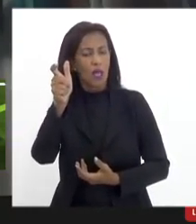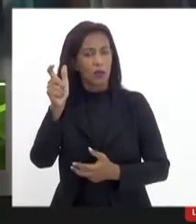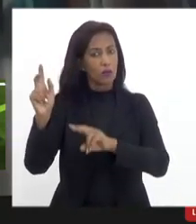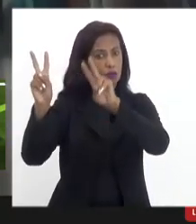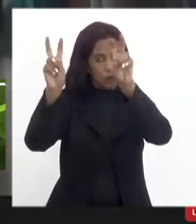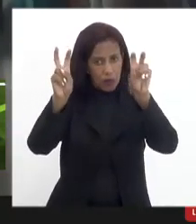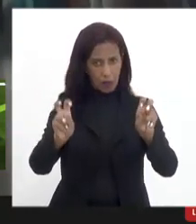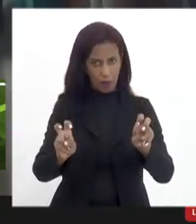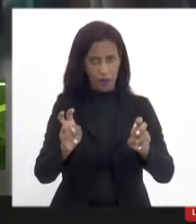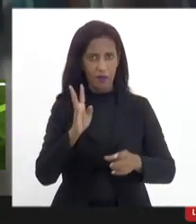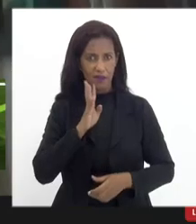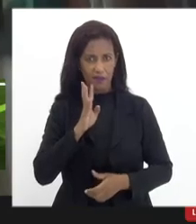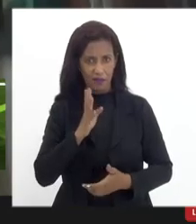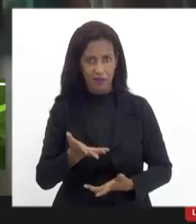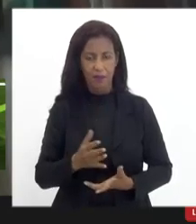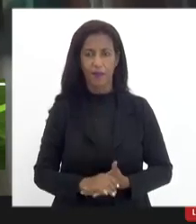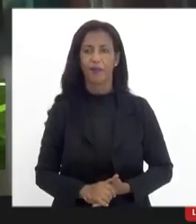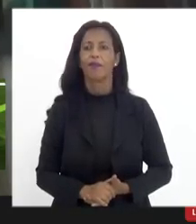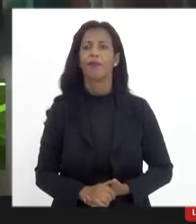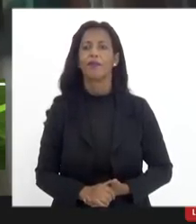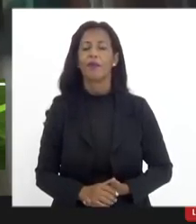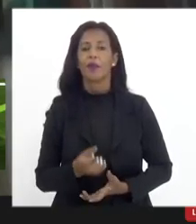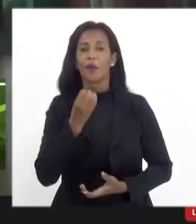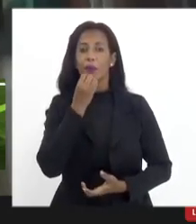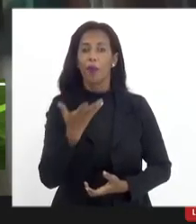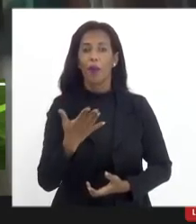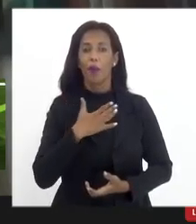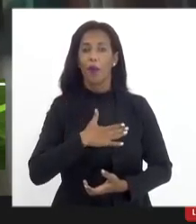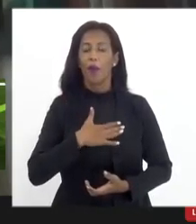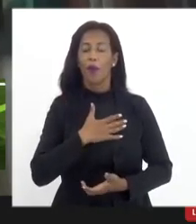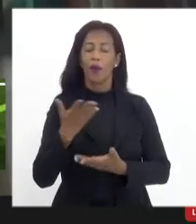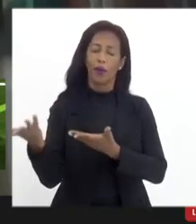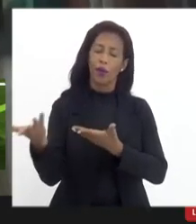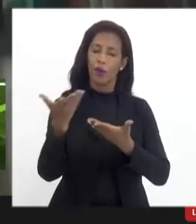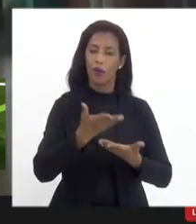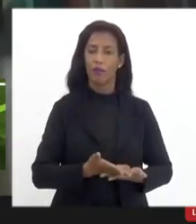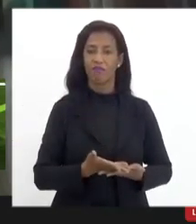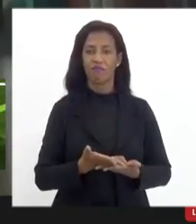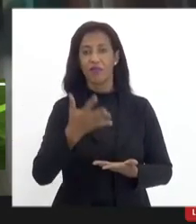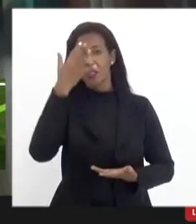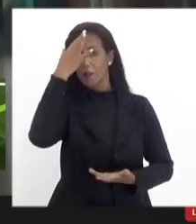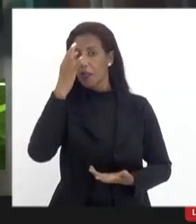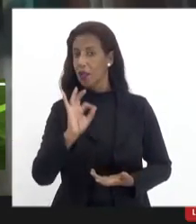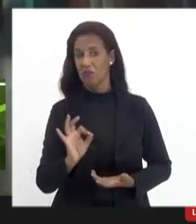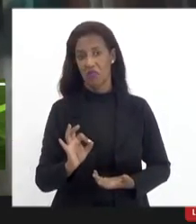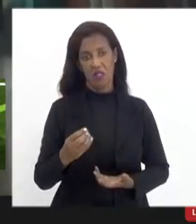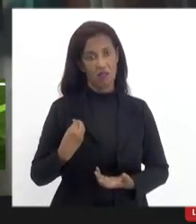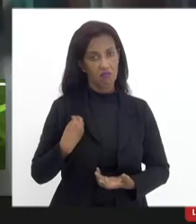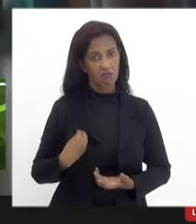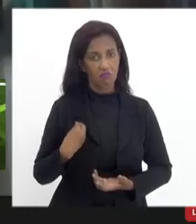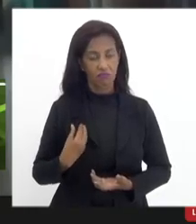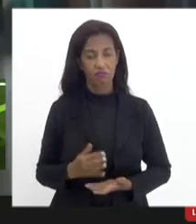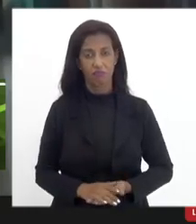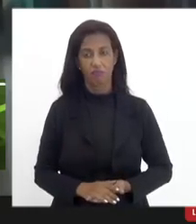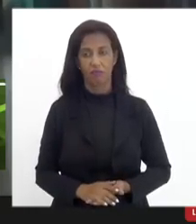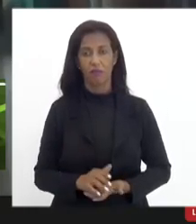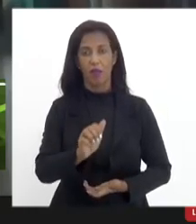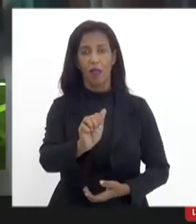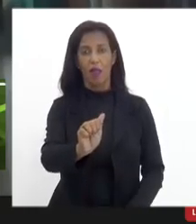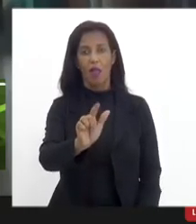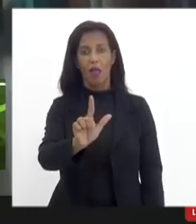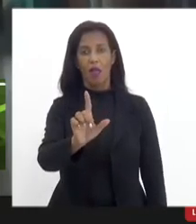Tá legal? Bom, eu gostaria de chamar agora, também não sei se está presente, Aldo